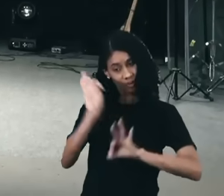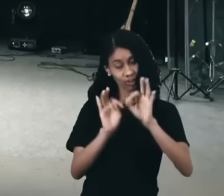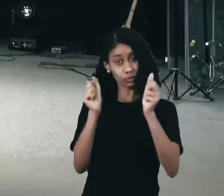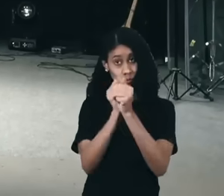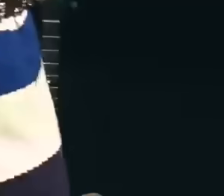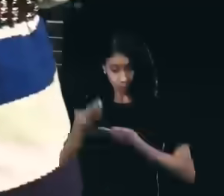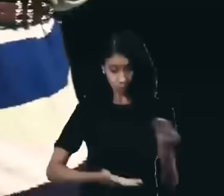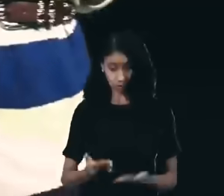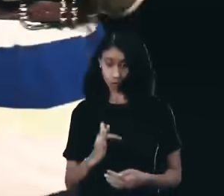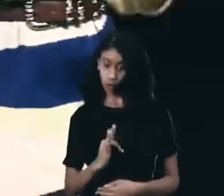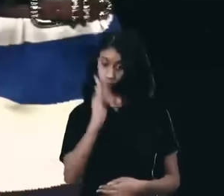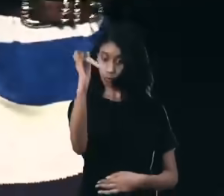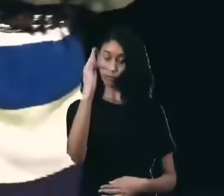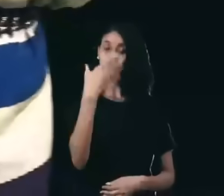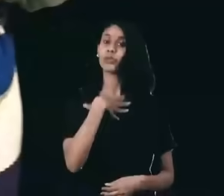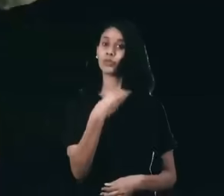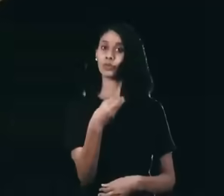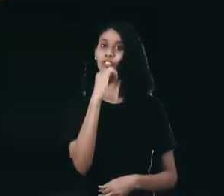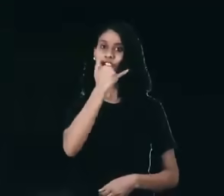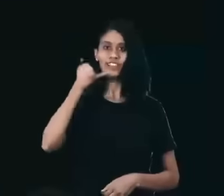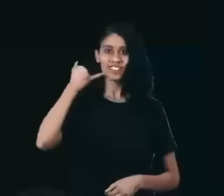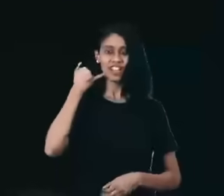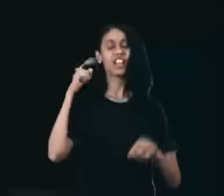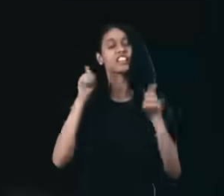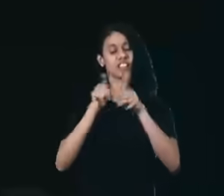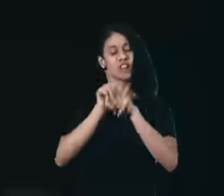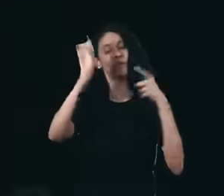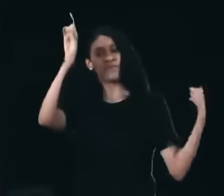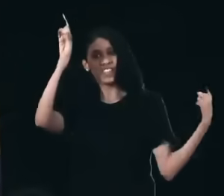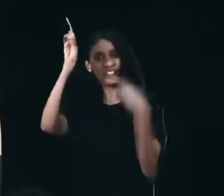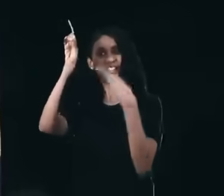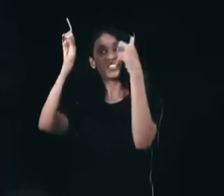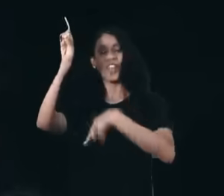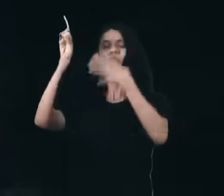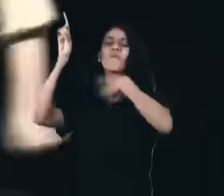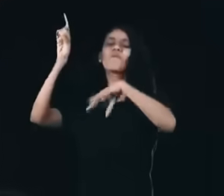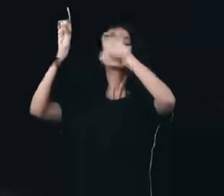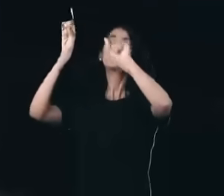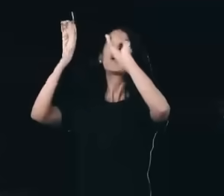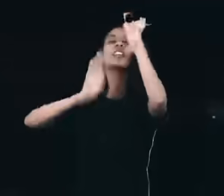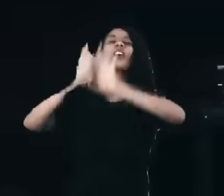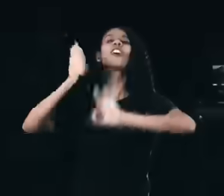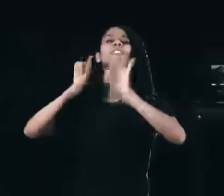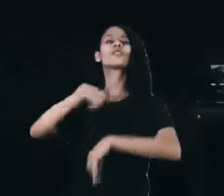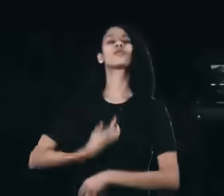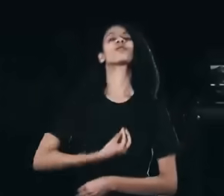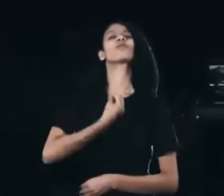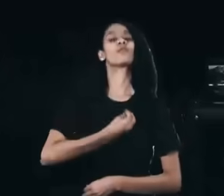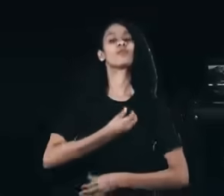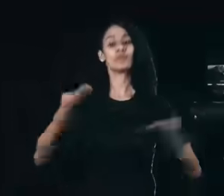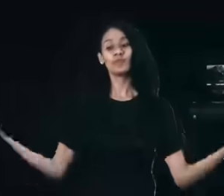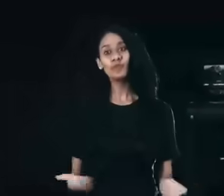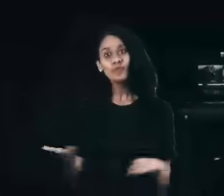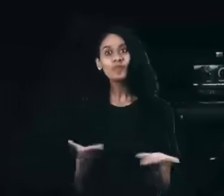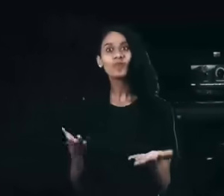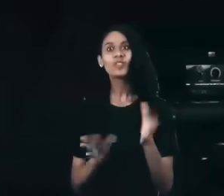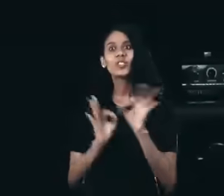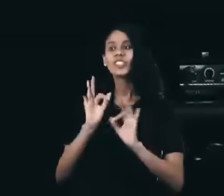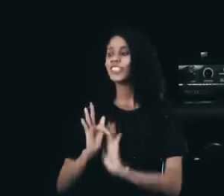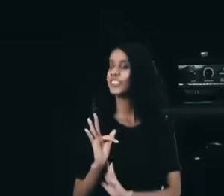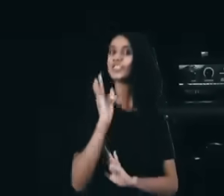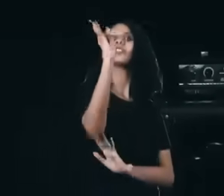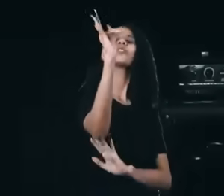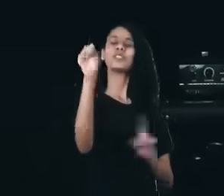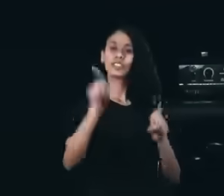arquitetando o futuro do seu filho, Deus também é esse Pai que arquitetou a nossa vida, que está arquitetando o nosso